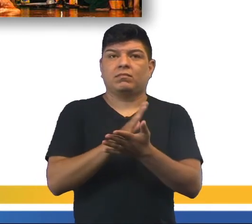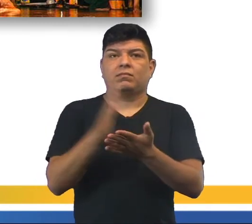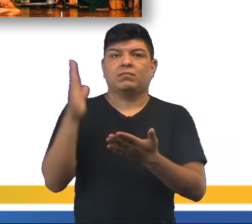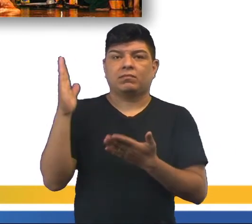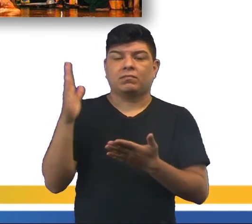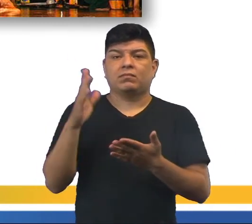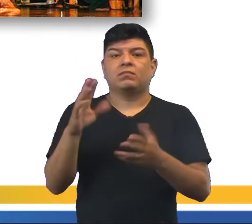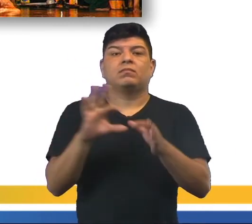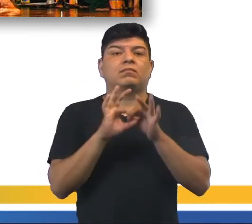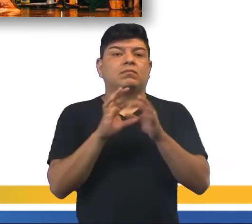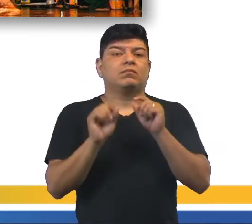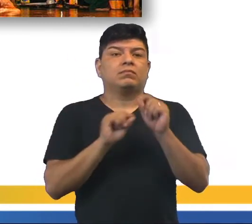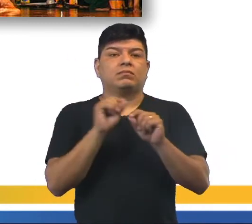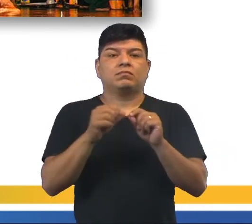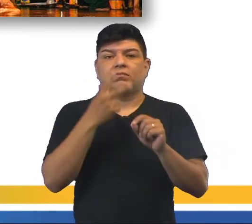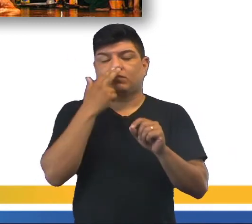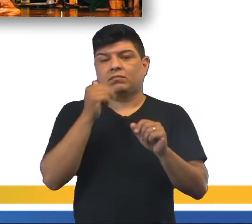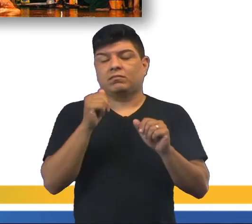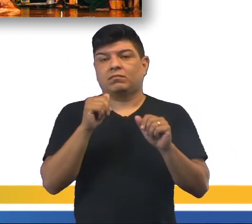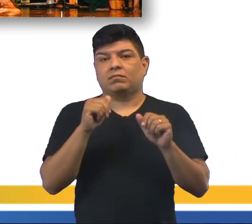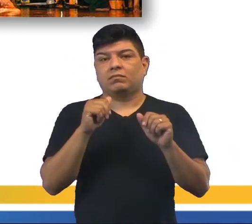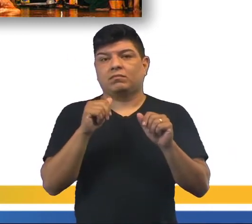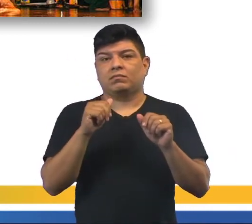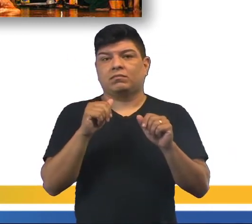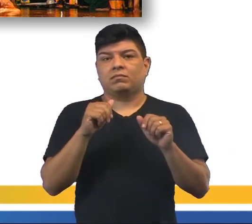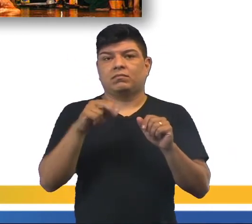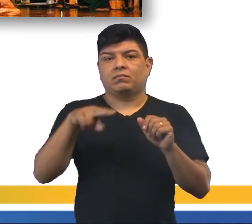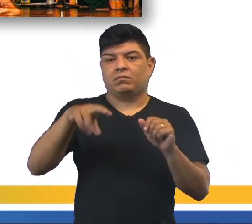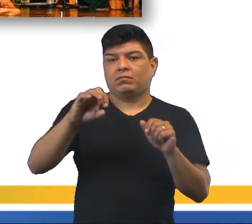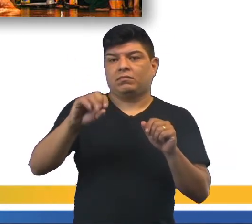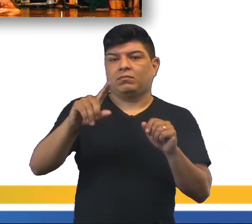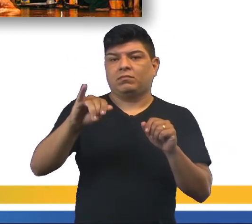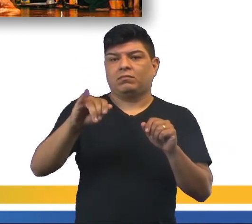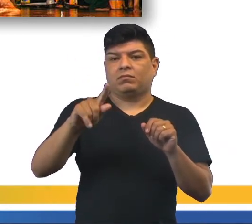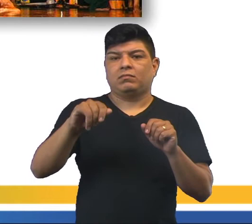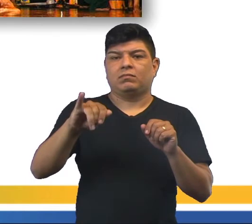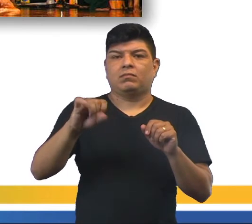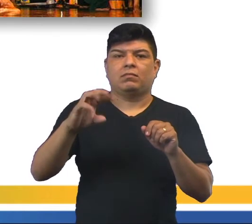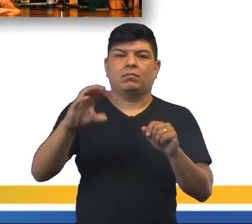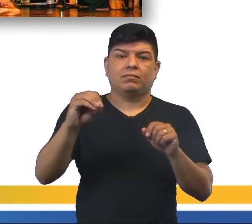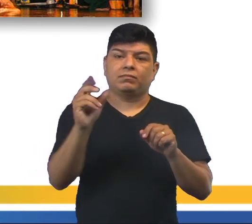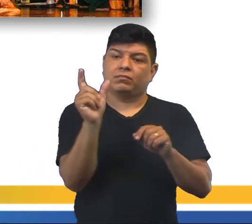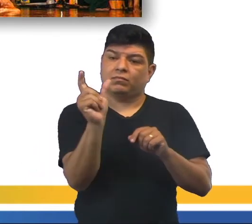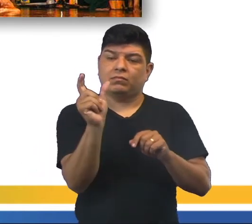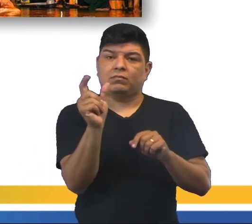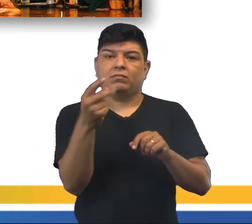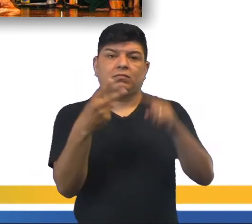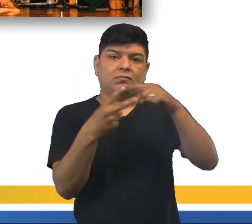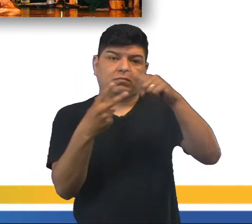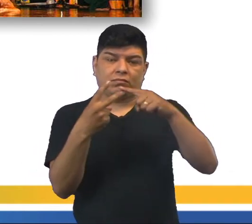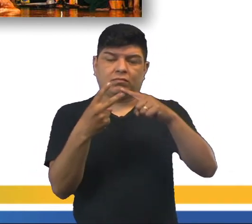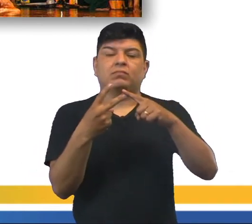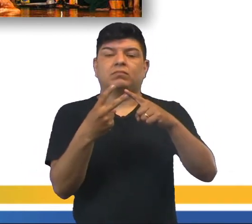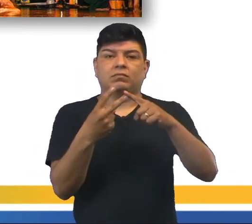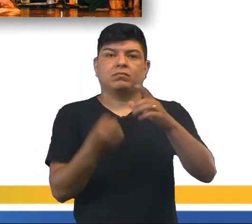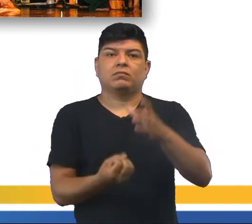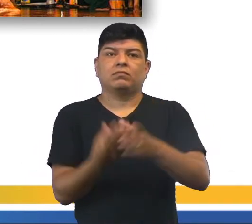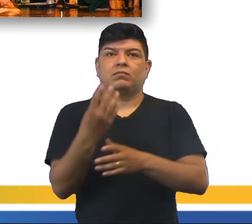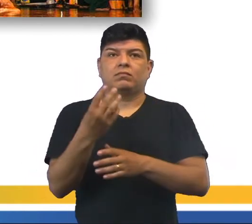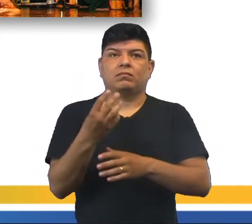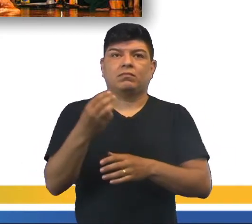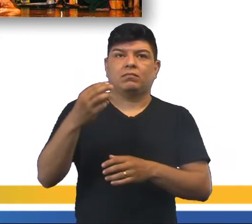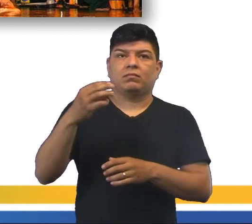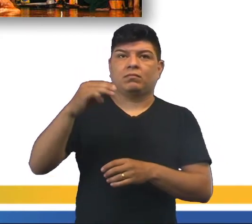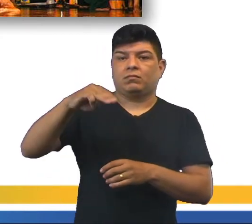é composto de um neologismo criado a partir de duas palavras indígenas, lemacu, que